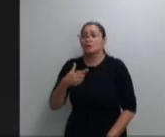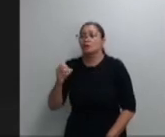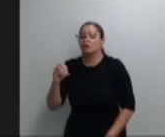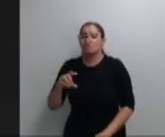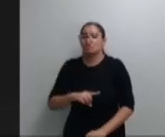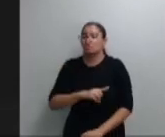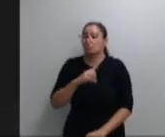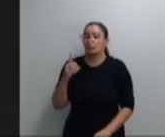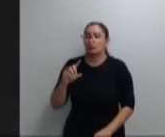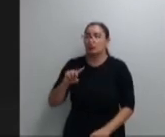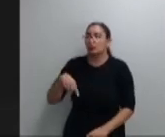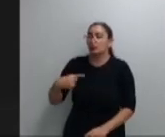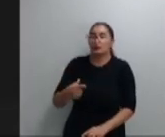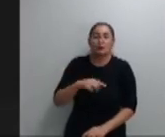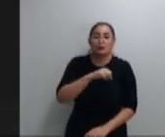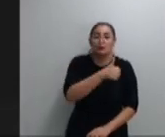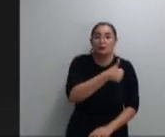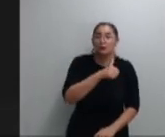Gugel